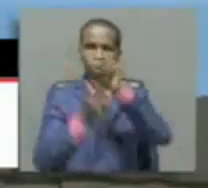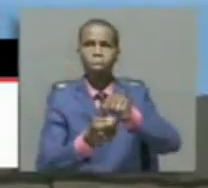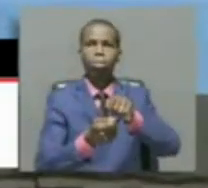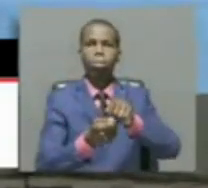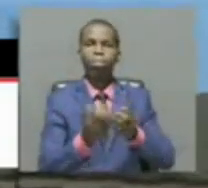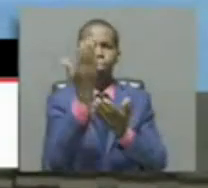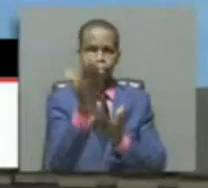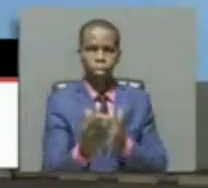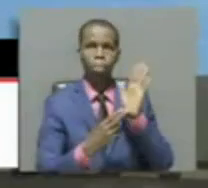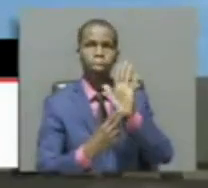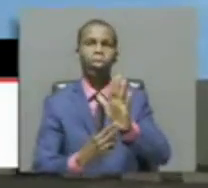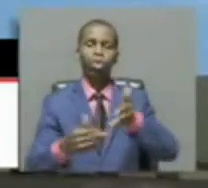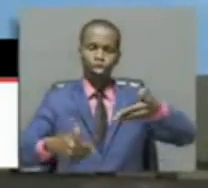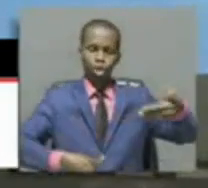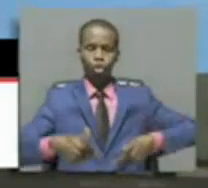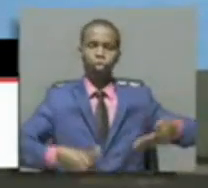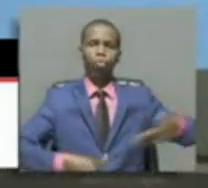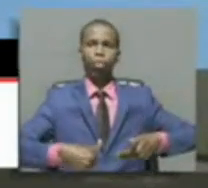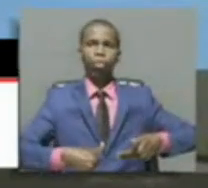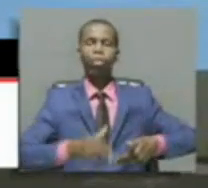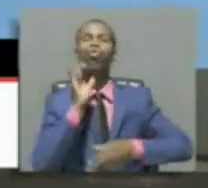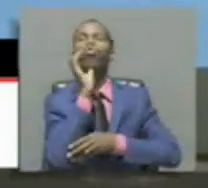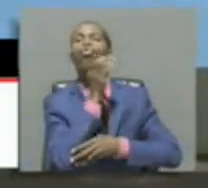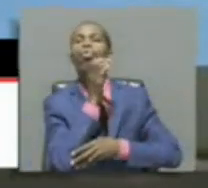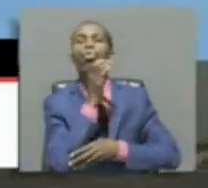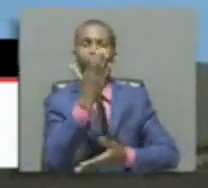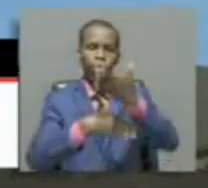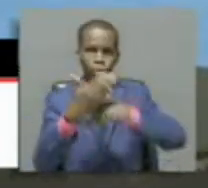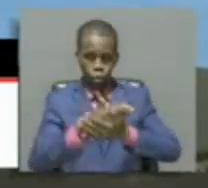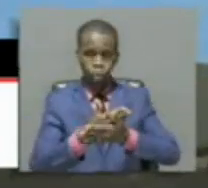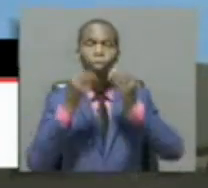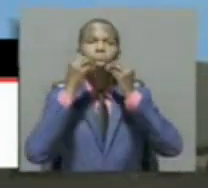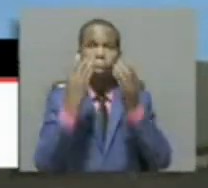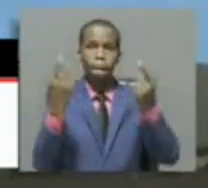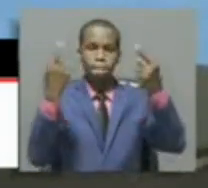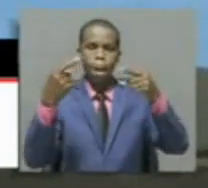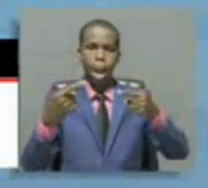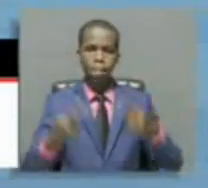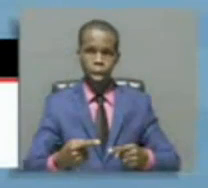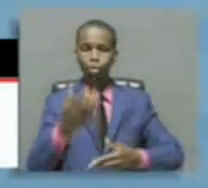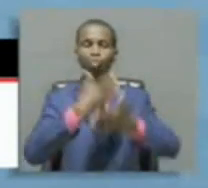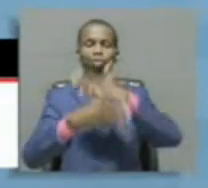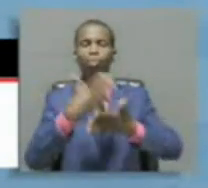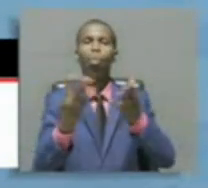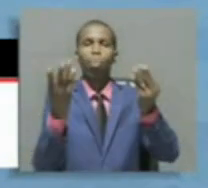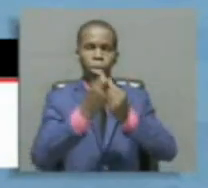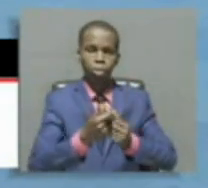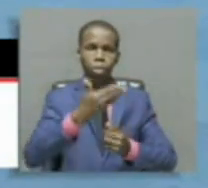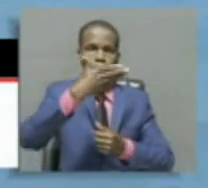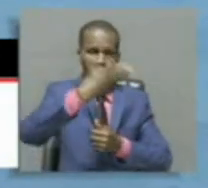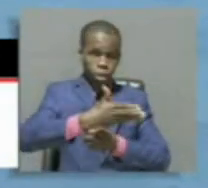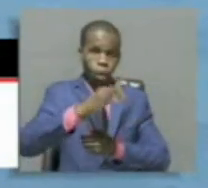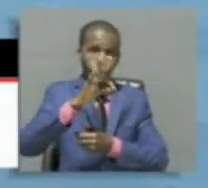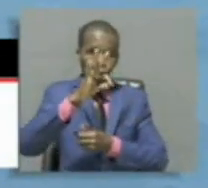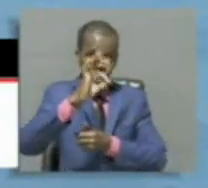de iniciados, juvenis, júniores e séniores. Foram 188 atletas em representação de